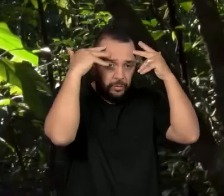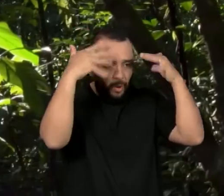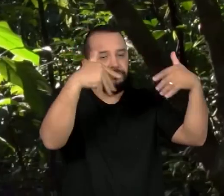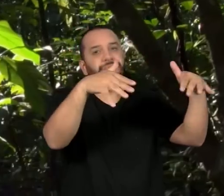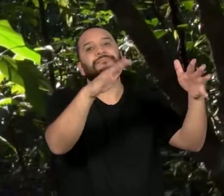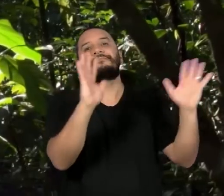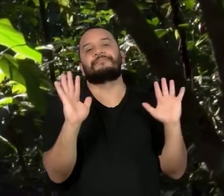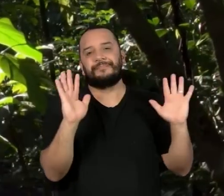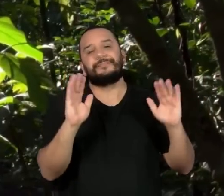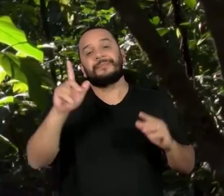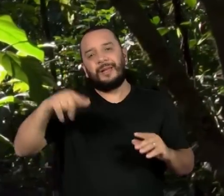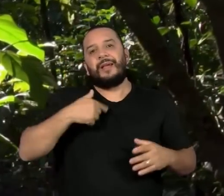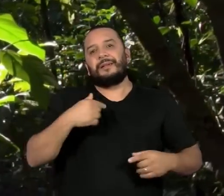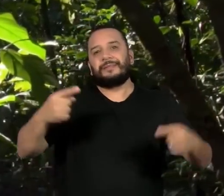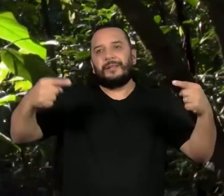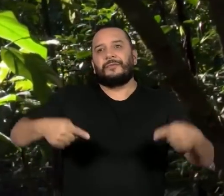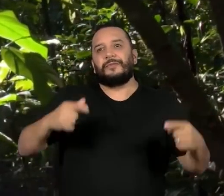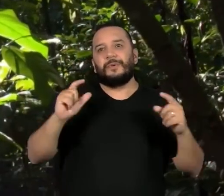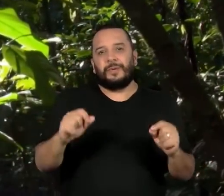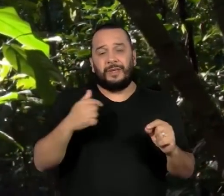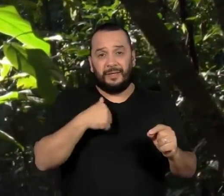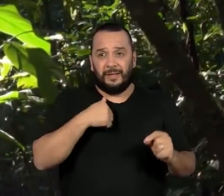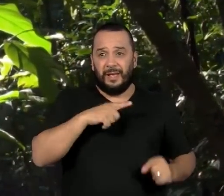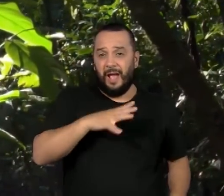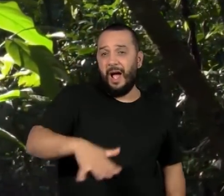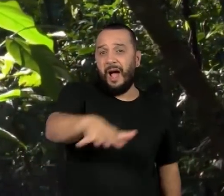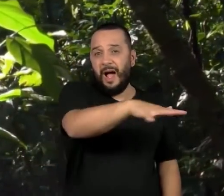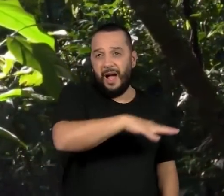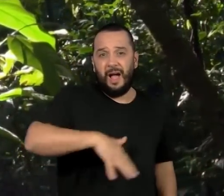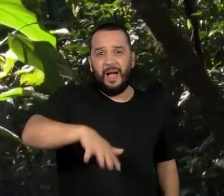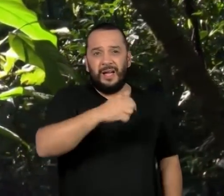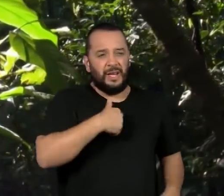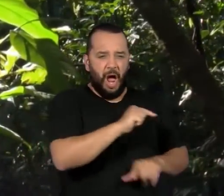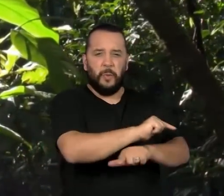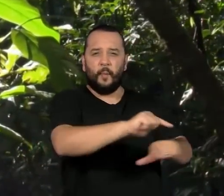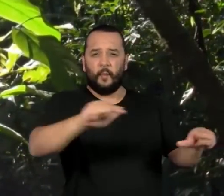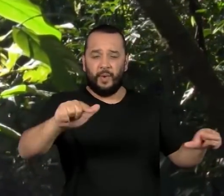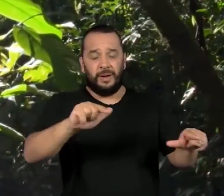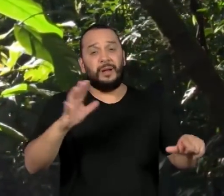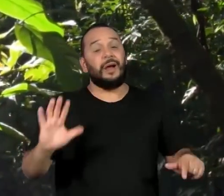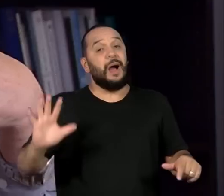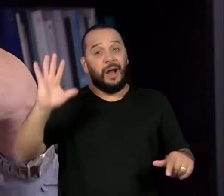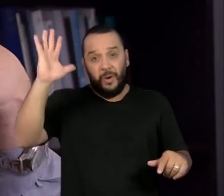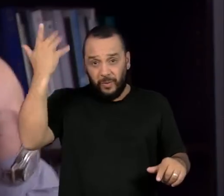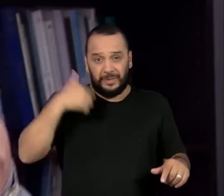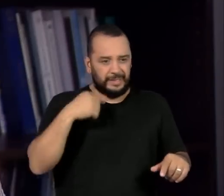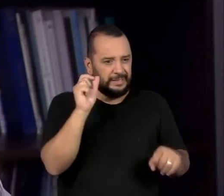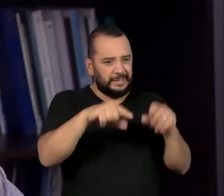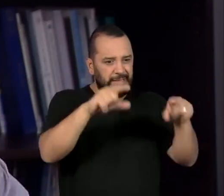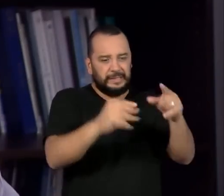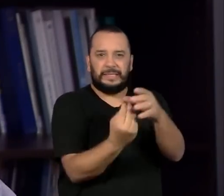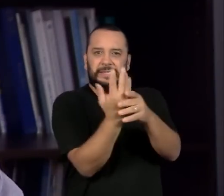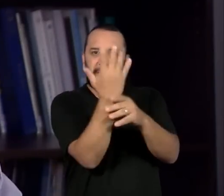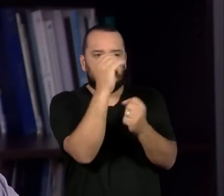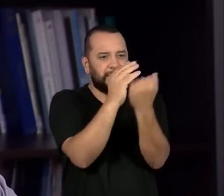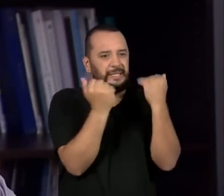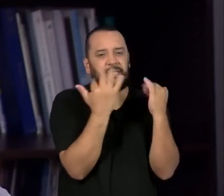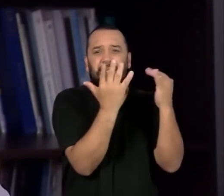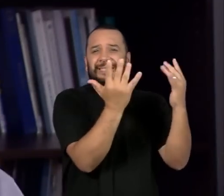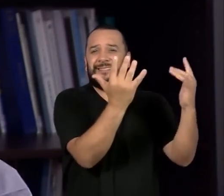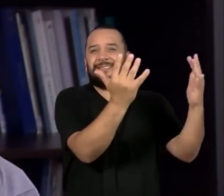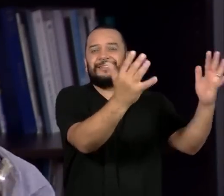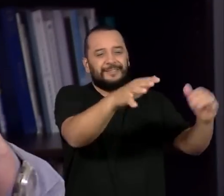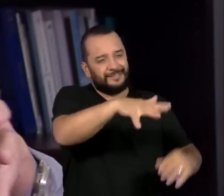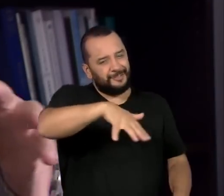desafio, restaurar uma imensa área. Se isso acontecer, e a mim e muitos cientistas, nós outros acreditamos que a floresta secundária é tão